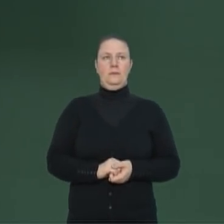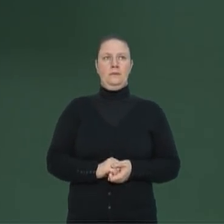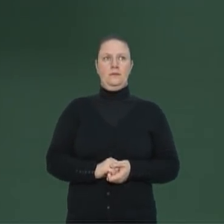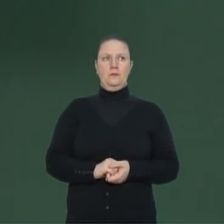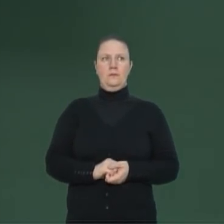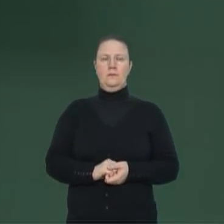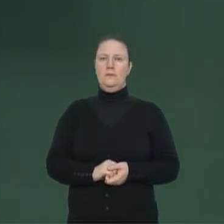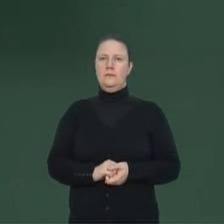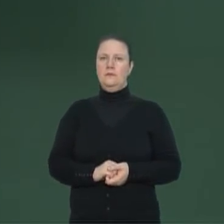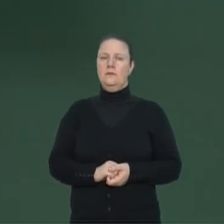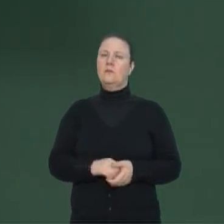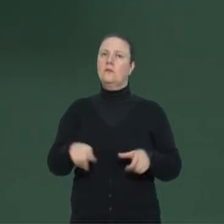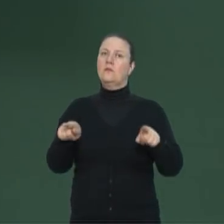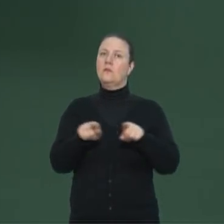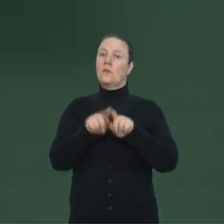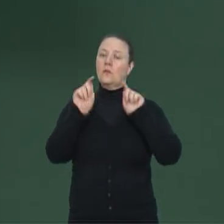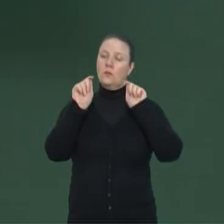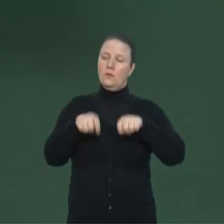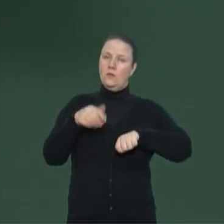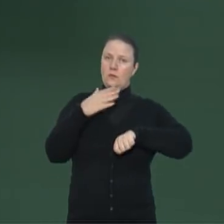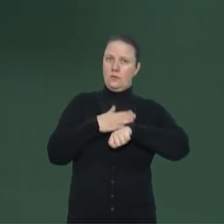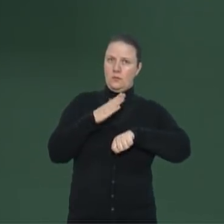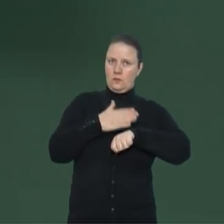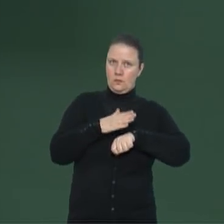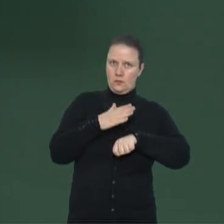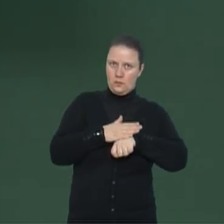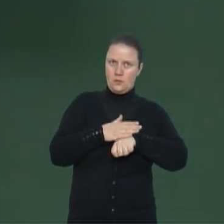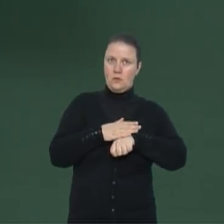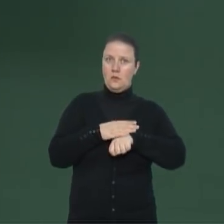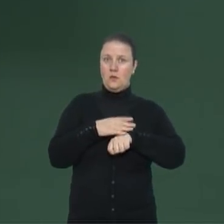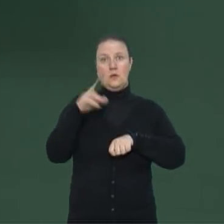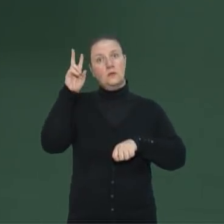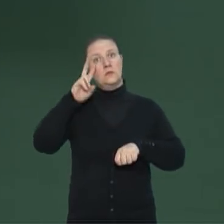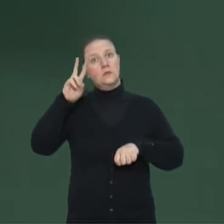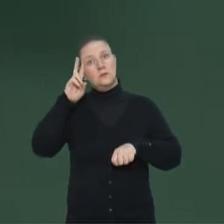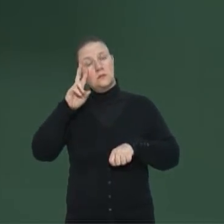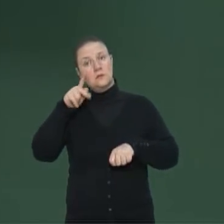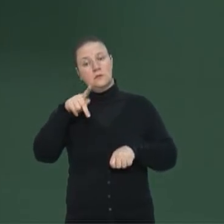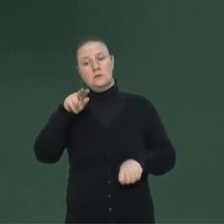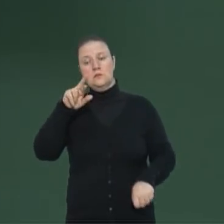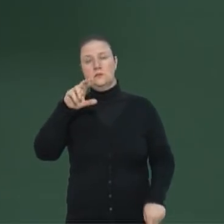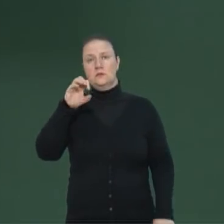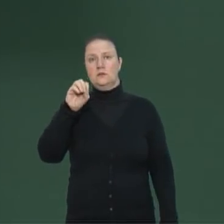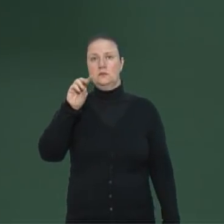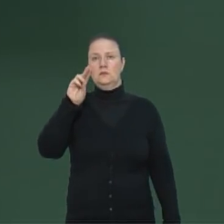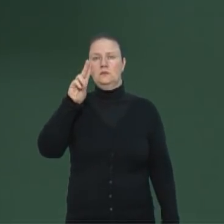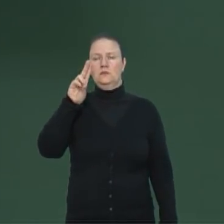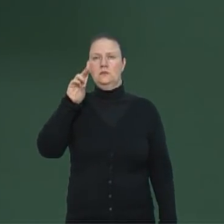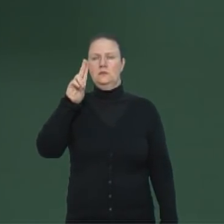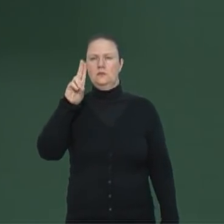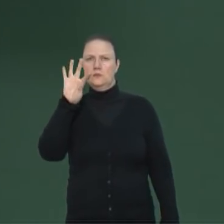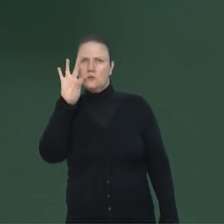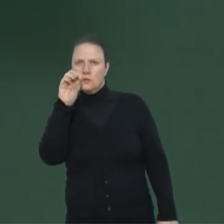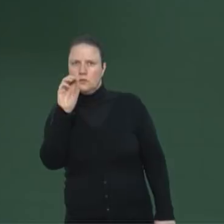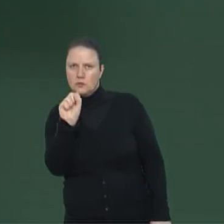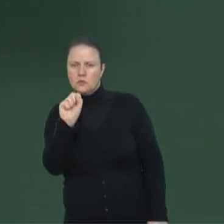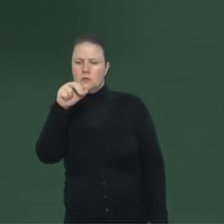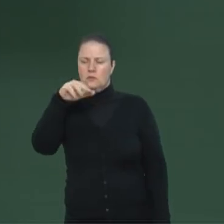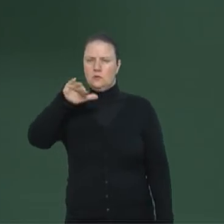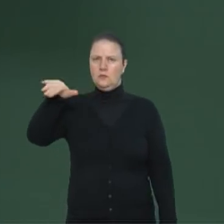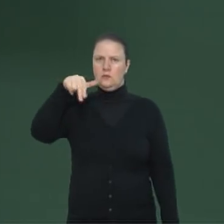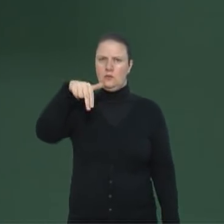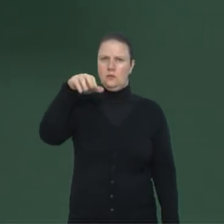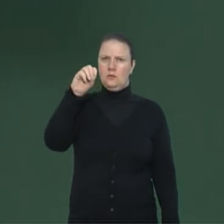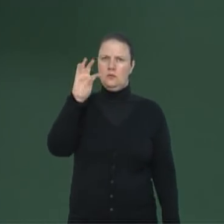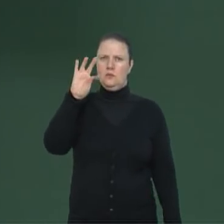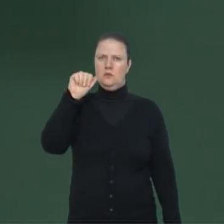Então tá lá, né? Para poder resolver, né, dessa versão alternativa, a gente tem que lembrar dos produtos notáveis que a gente já andou utilizando aqui, né? Esse produto notável, por